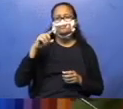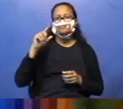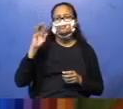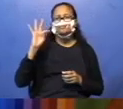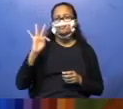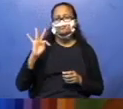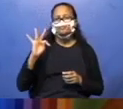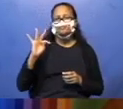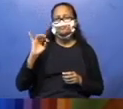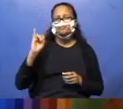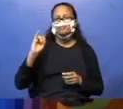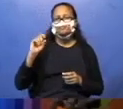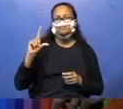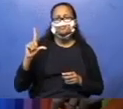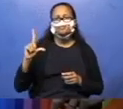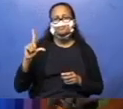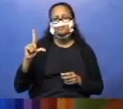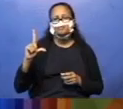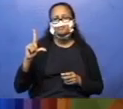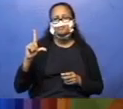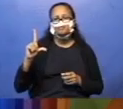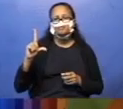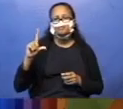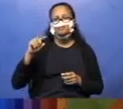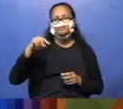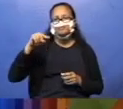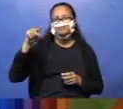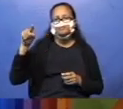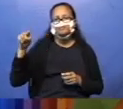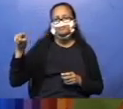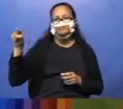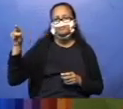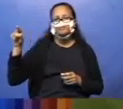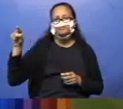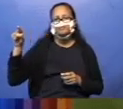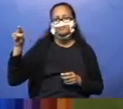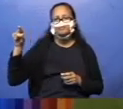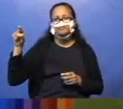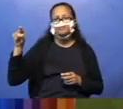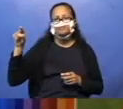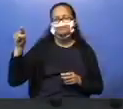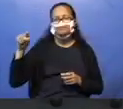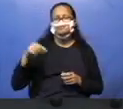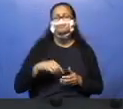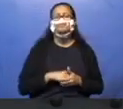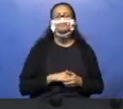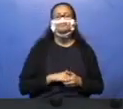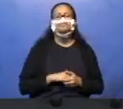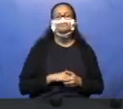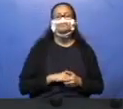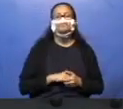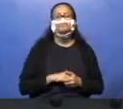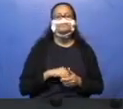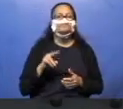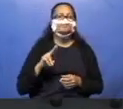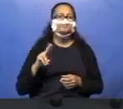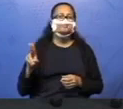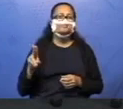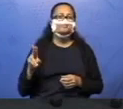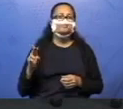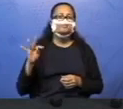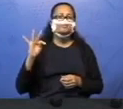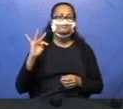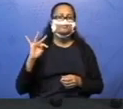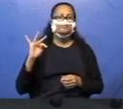tio. É tio, aquele que você chamava de cobrinha, mas agora no segundo ano, elegância, ele